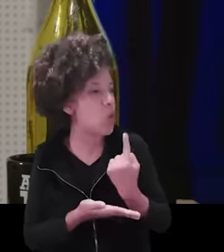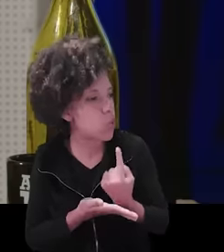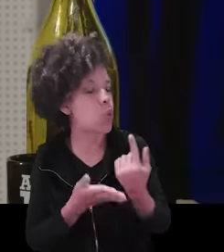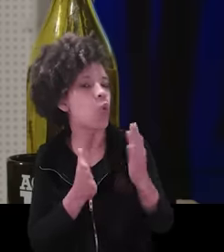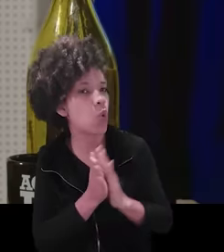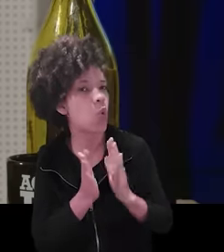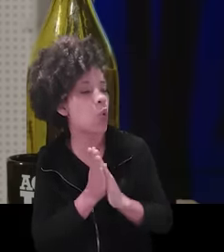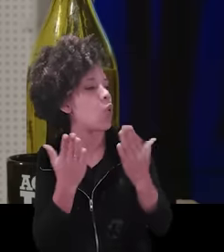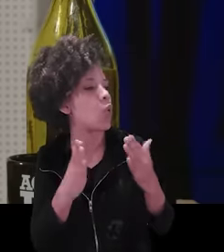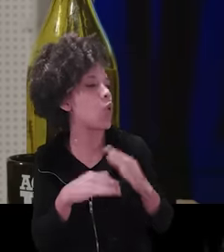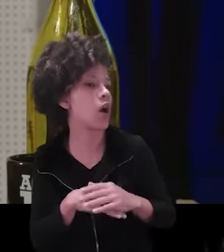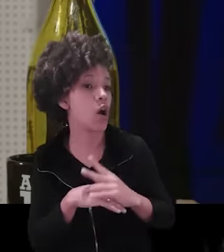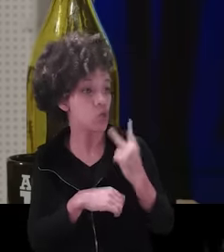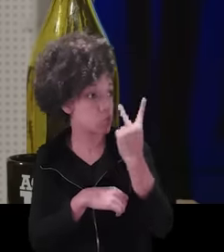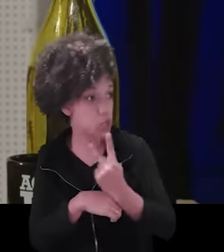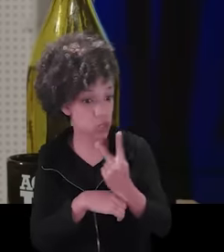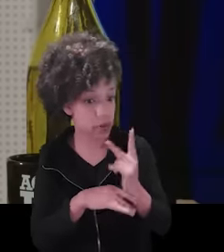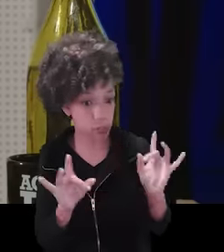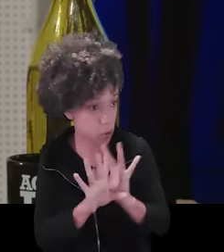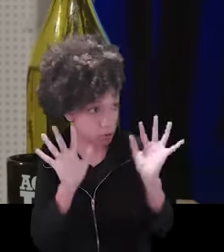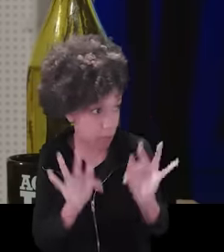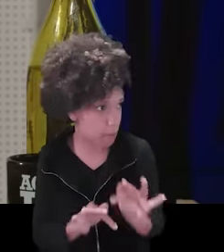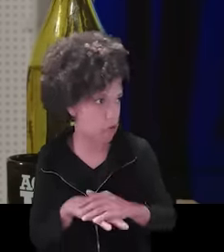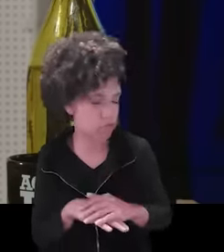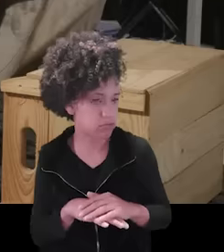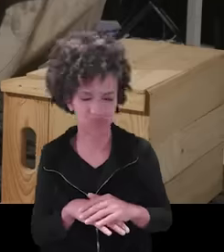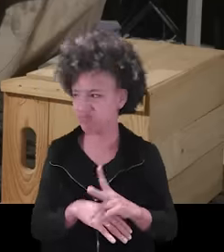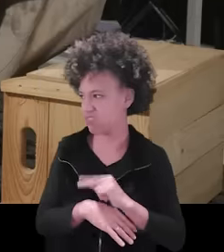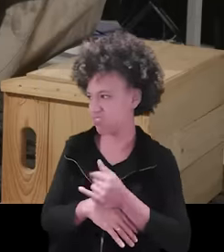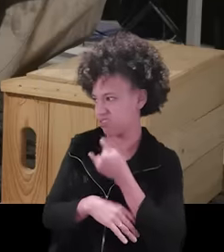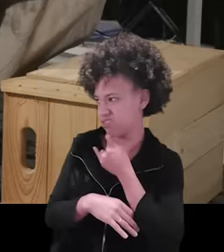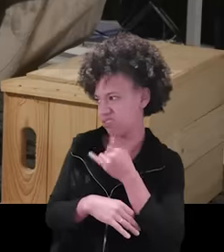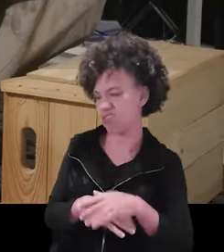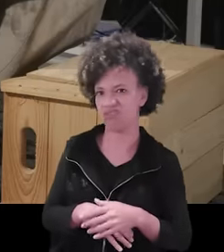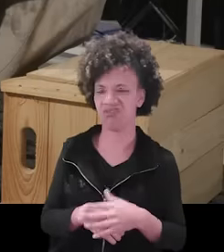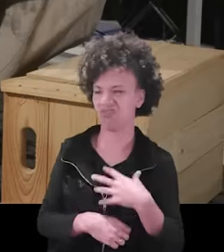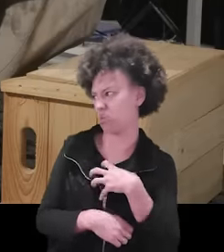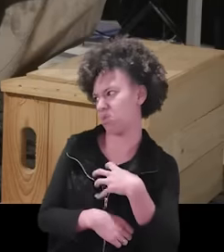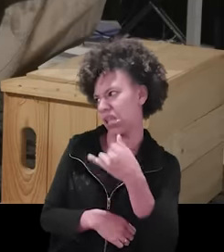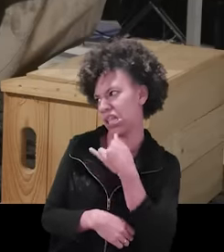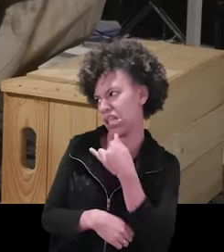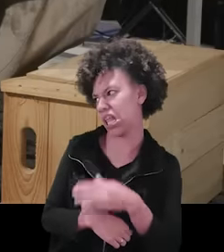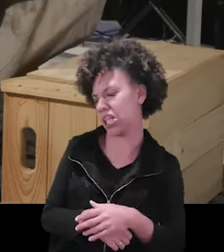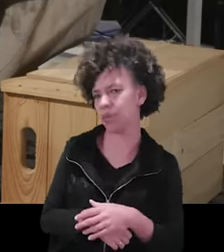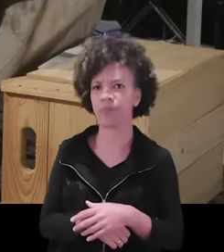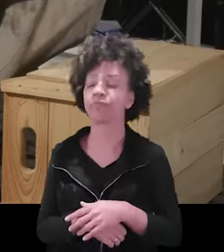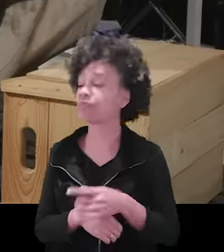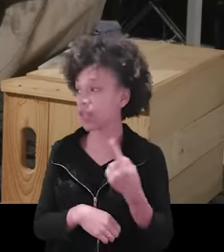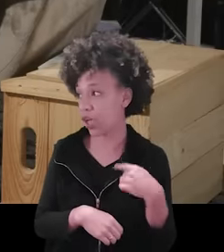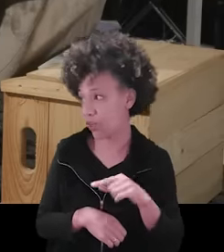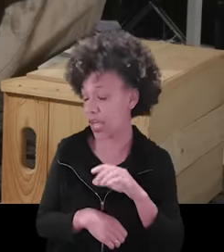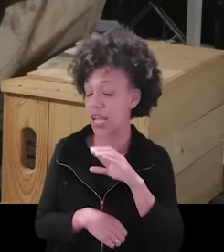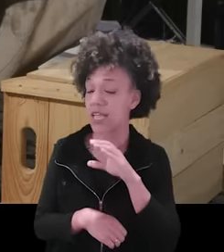aniversário tem hora de começar e depois de duas horas acabou e acabou tudo é muito bom você vai dar uma tristeza que eu vou falar para você